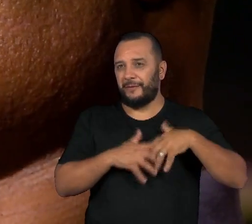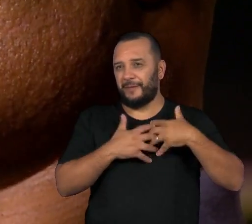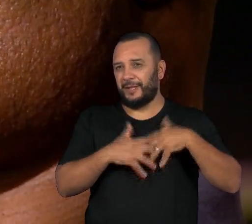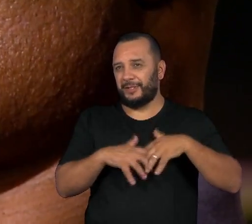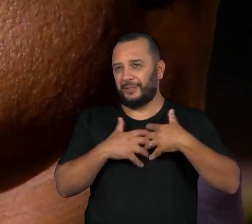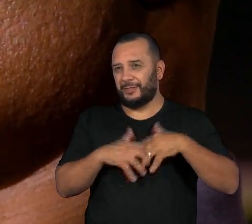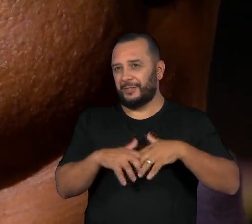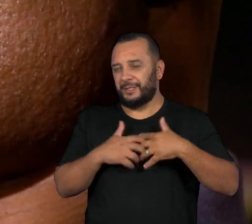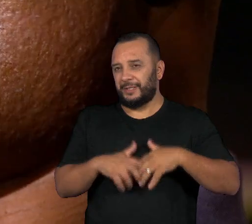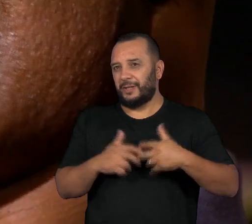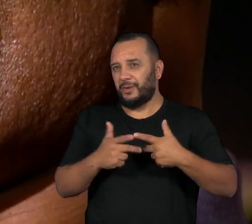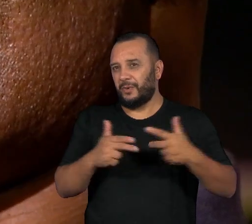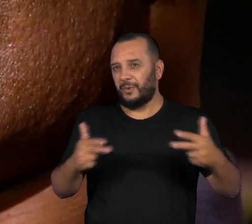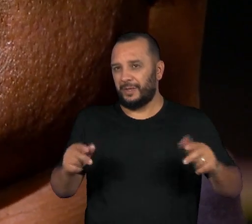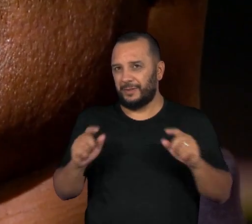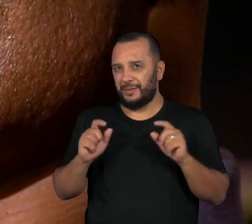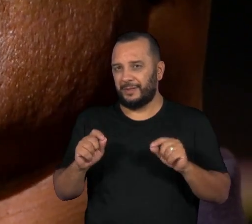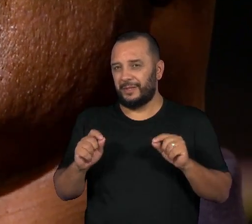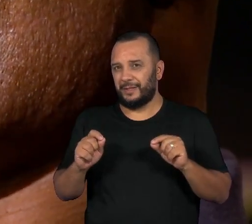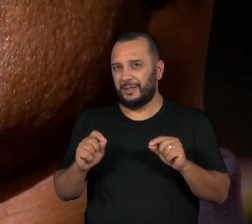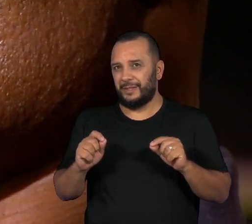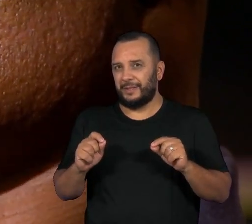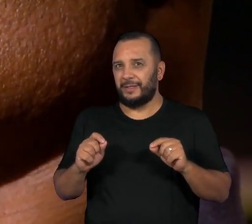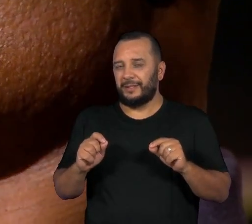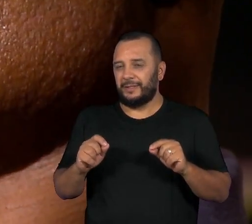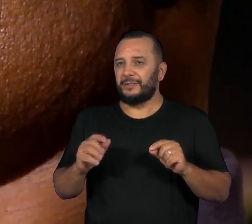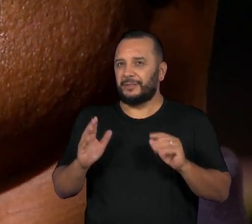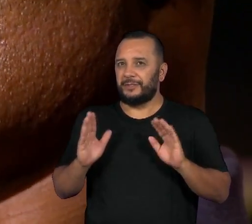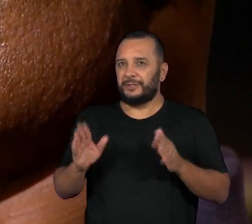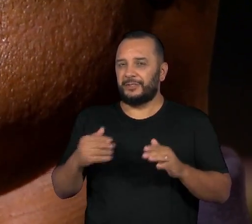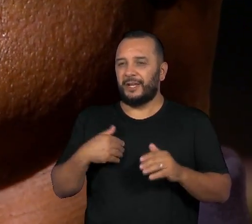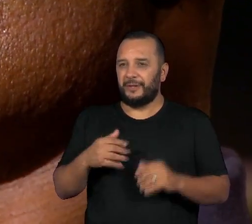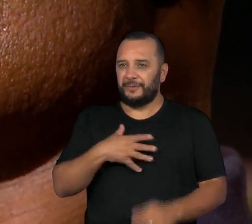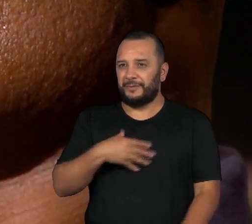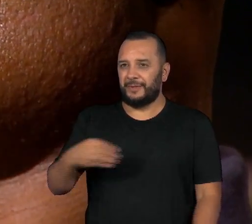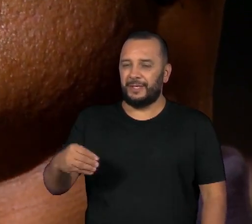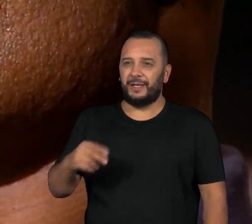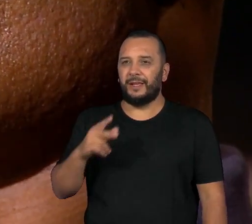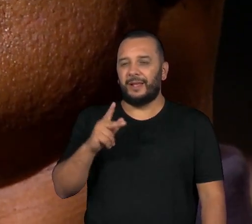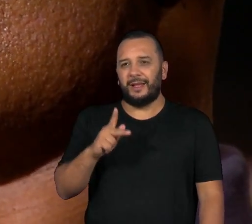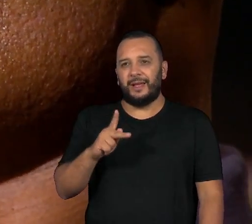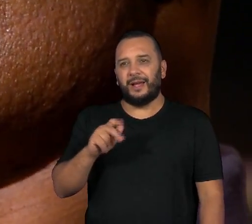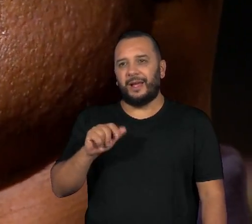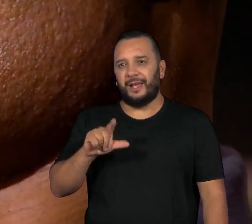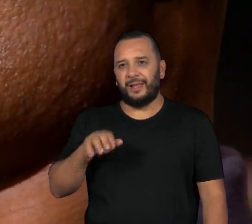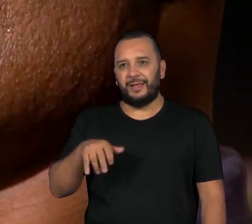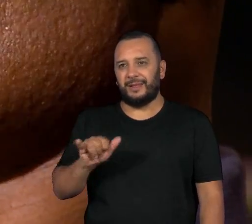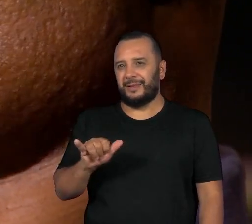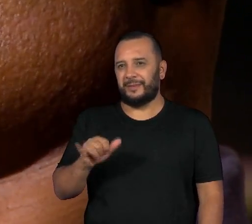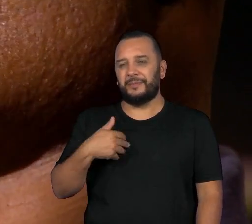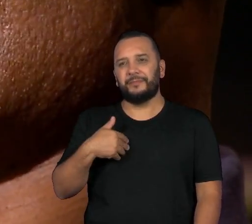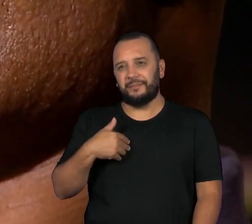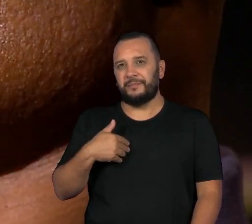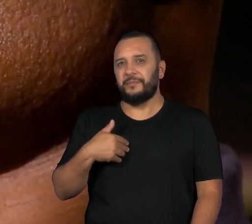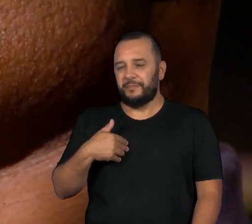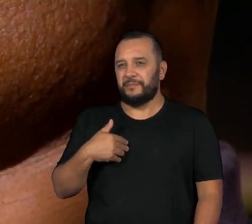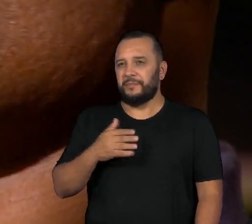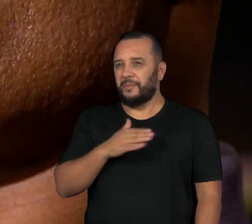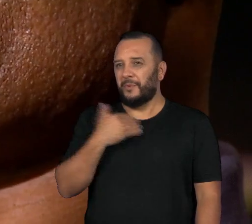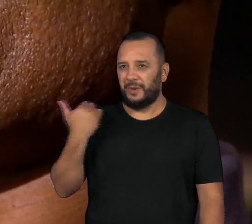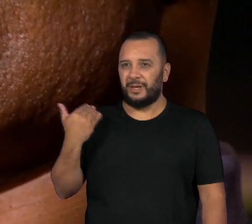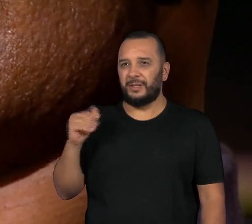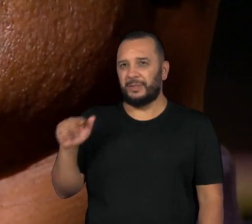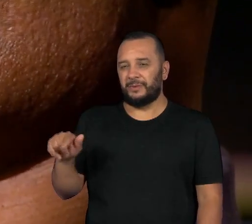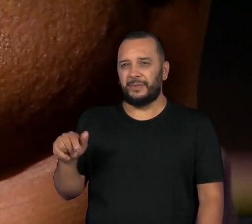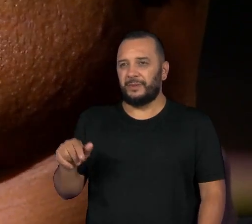coisa. Foi a perca da Keren, nossa filha. Porque eu estava impotente, eu não tinha o